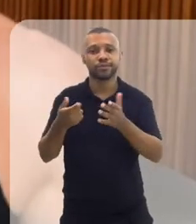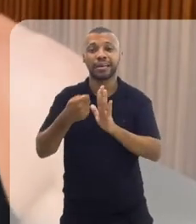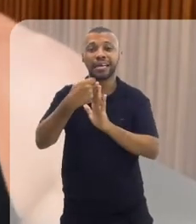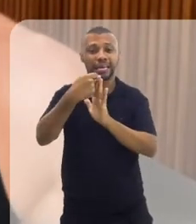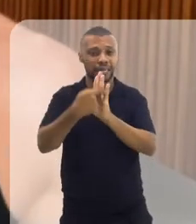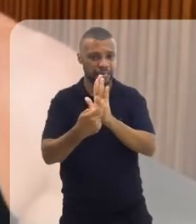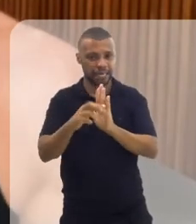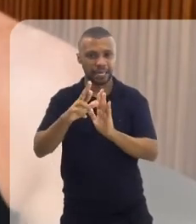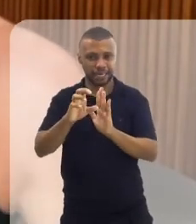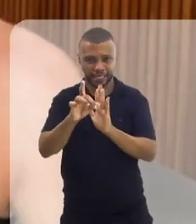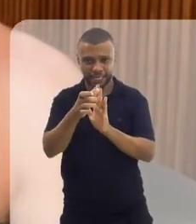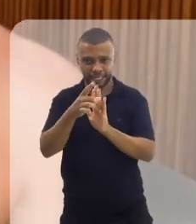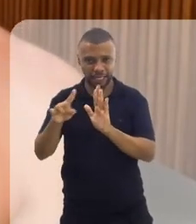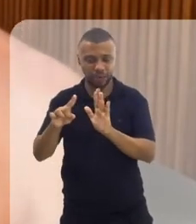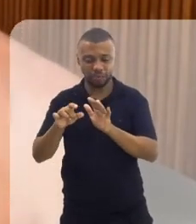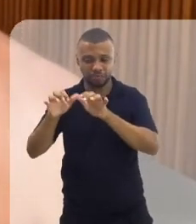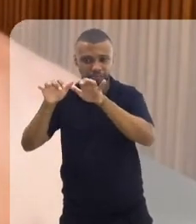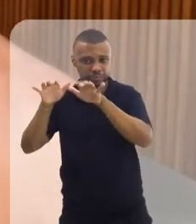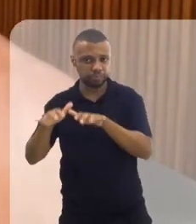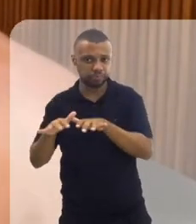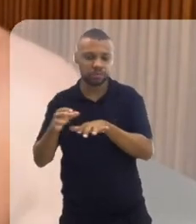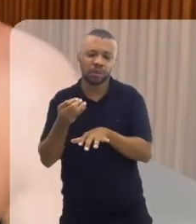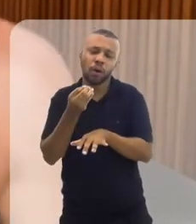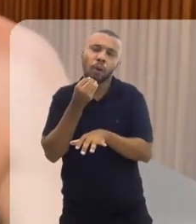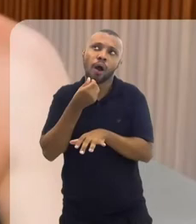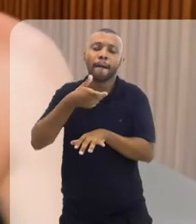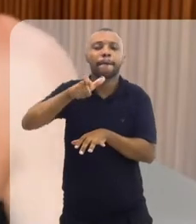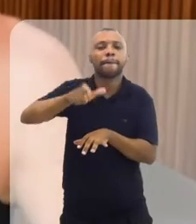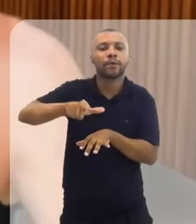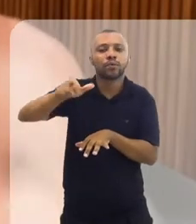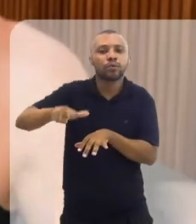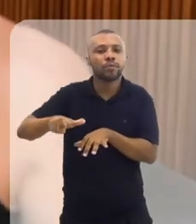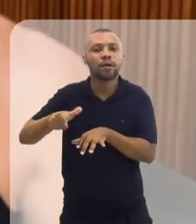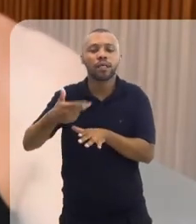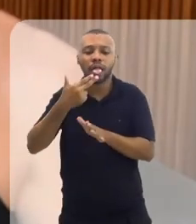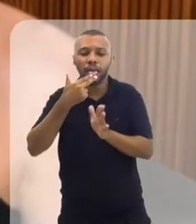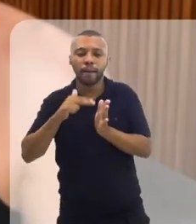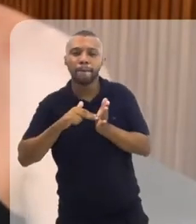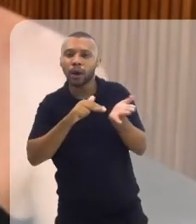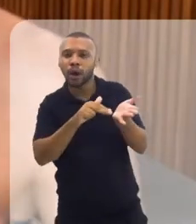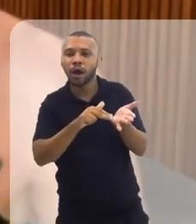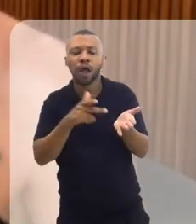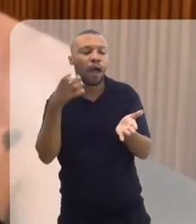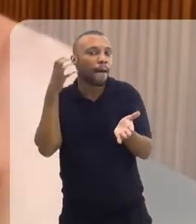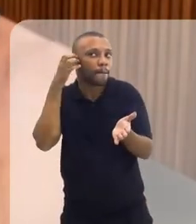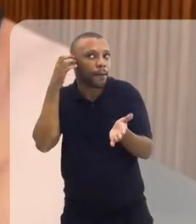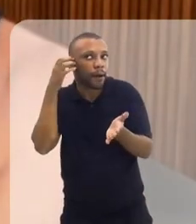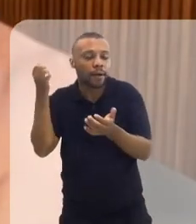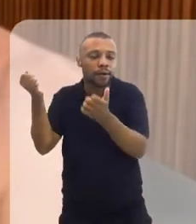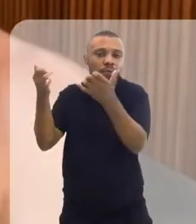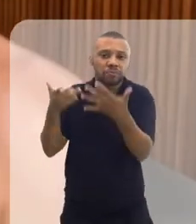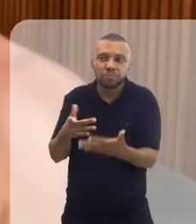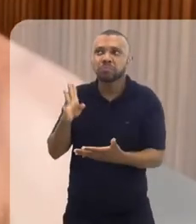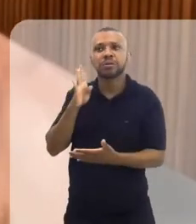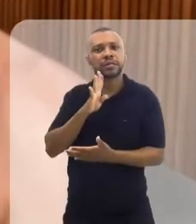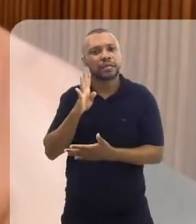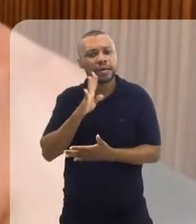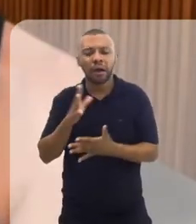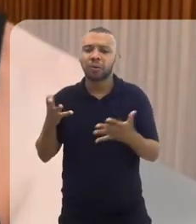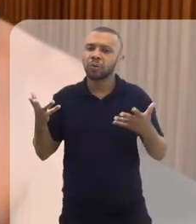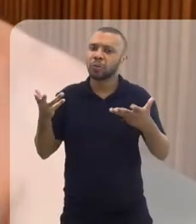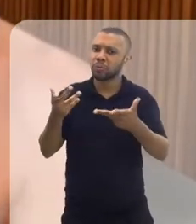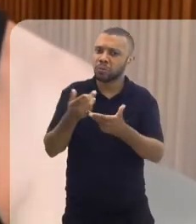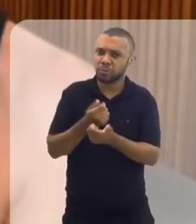essa redação. E o Heródoto escrevia para a gente. Quer dizer, eram pessoas que, claro, eu ouvia na rádio: "Ai,